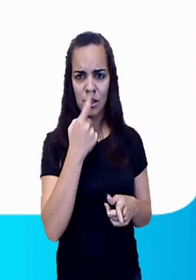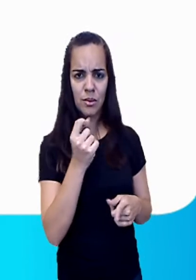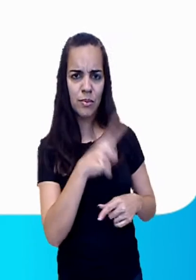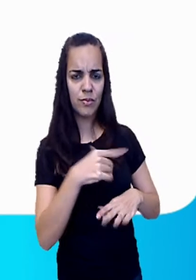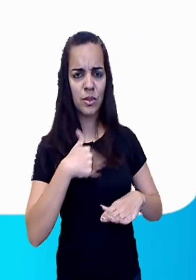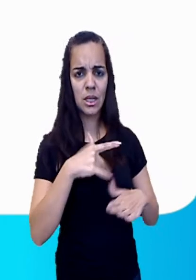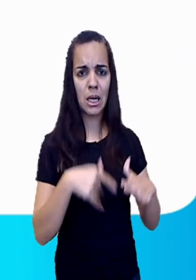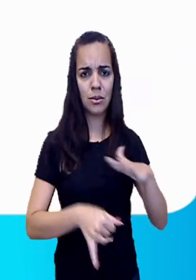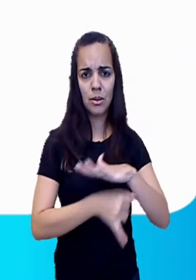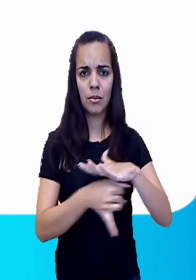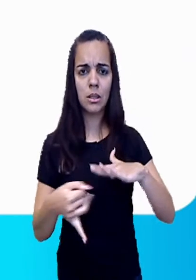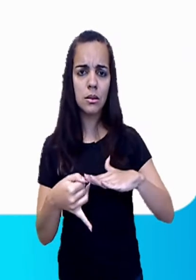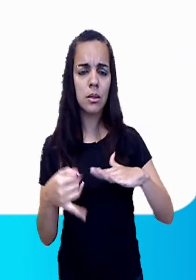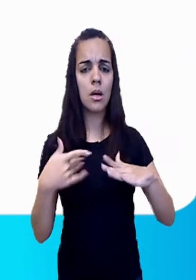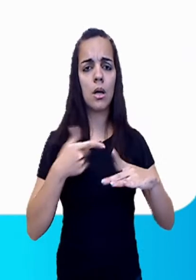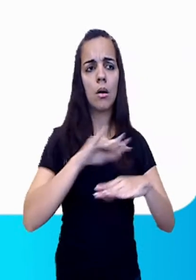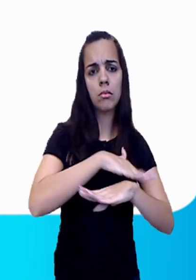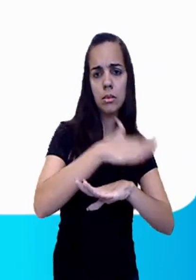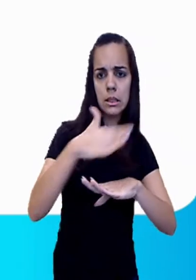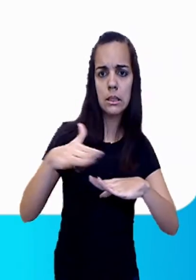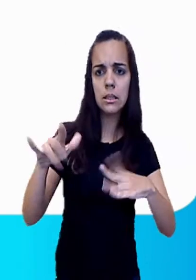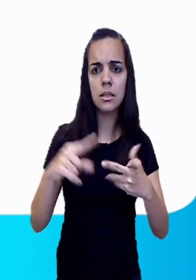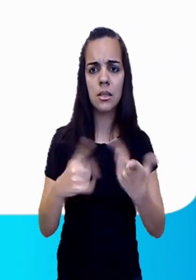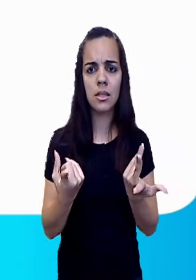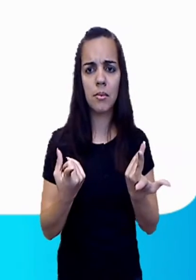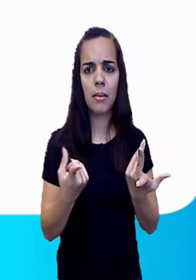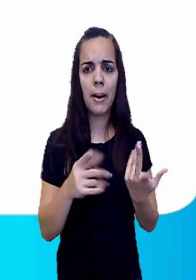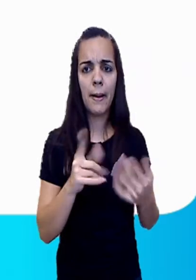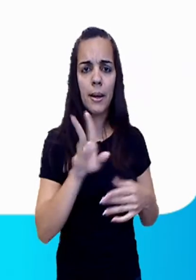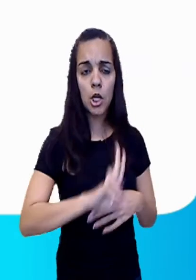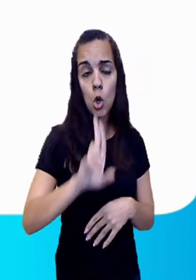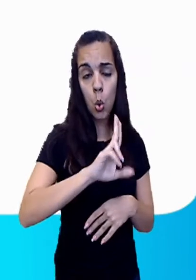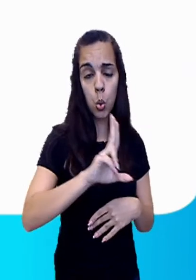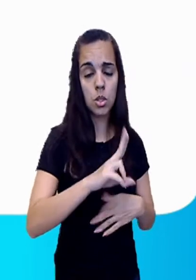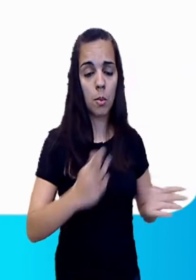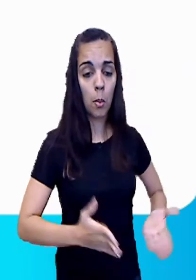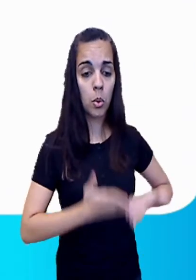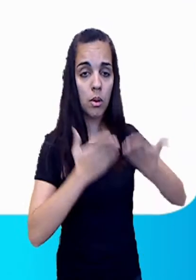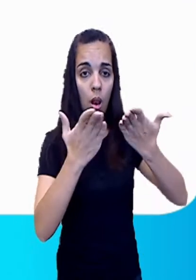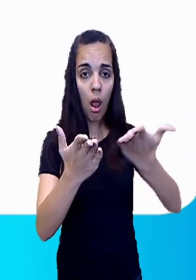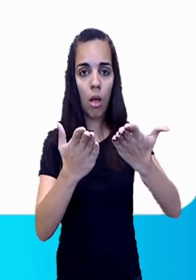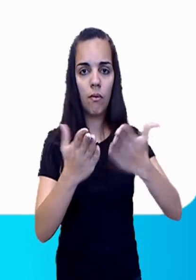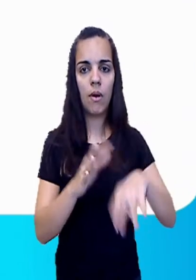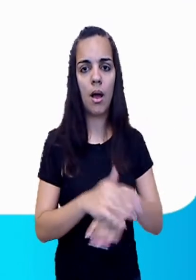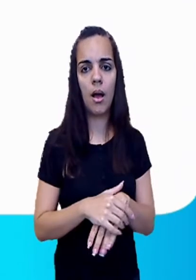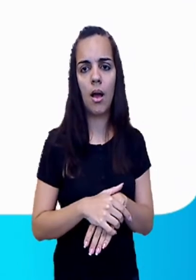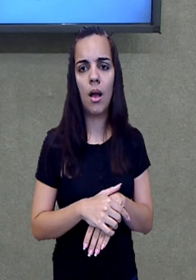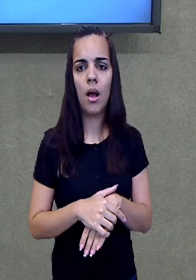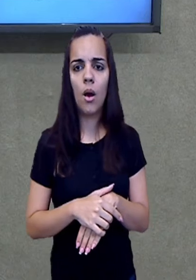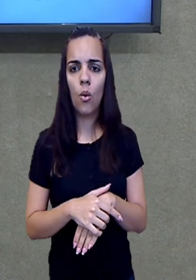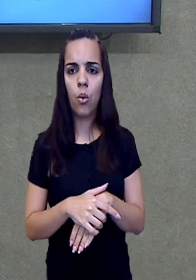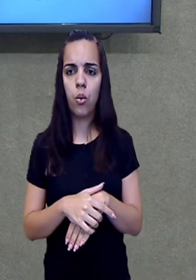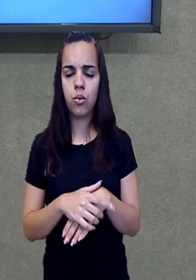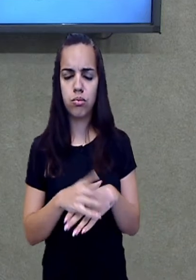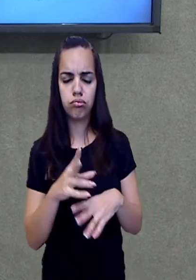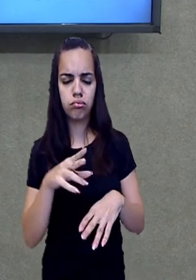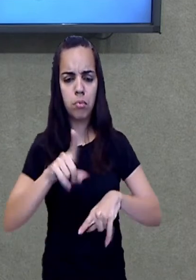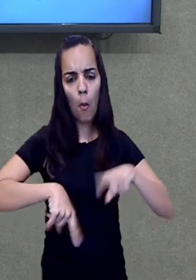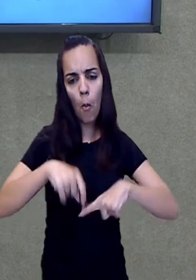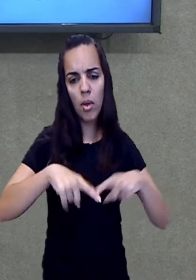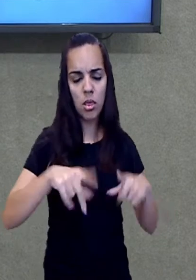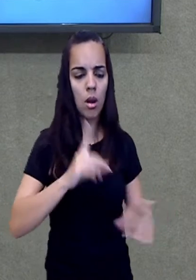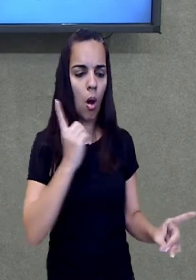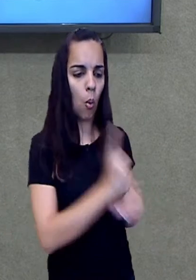são usados para transportar esses produtos químicos. Então, é muito importante que as empresas tenham